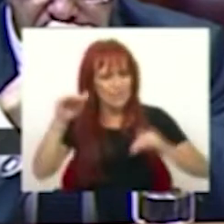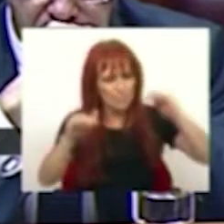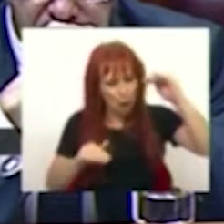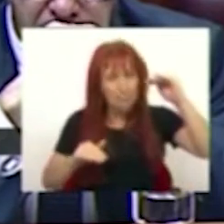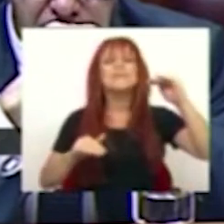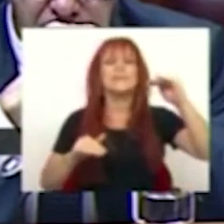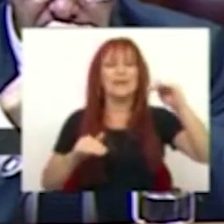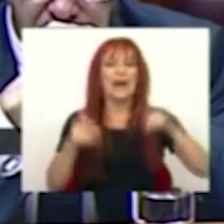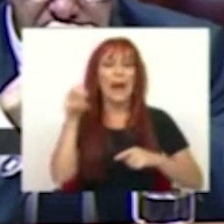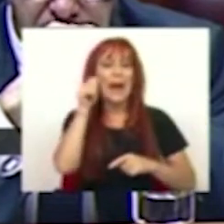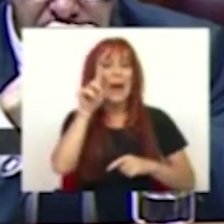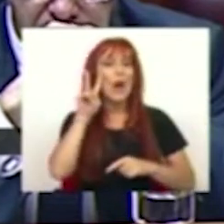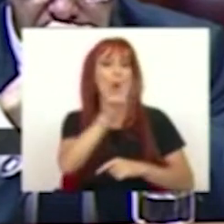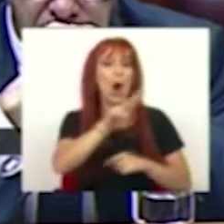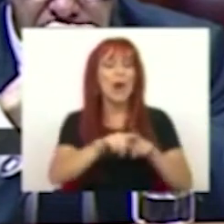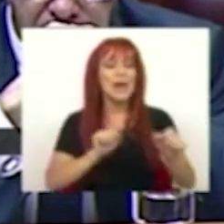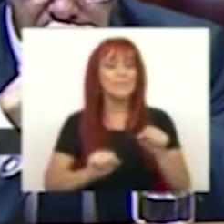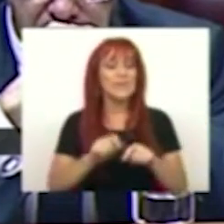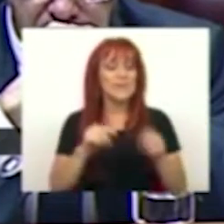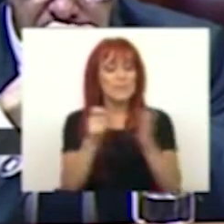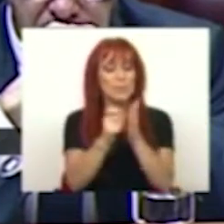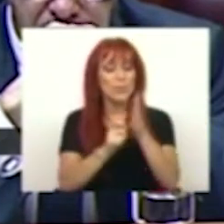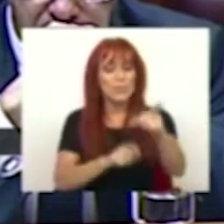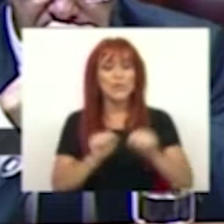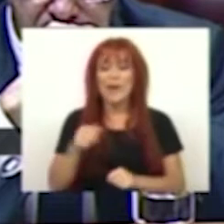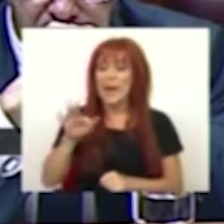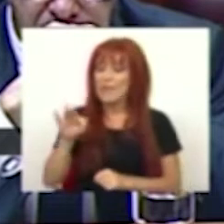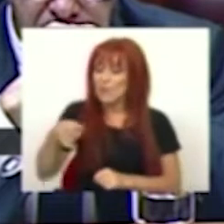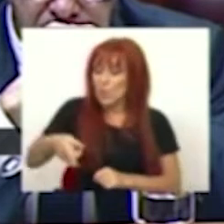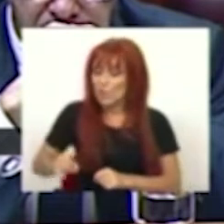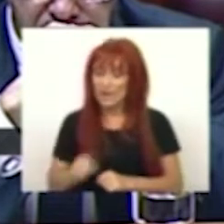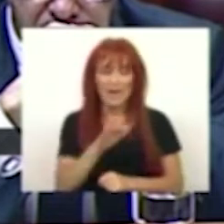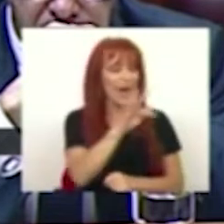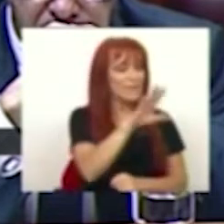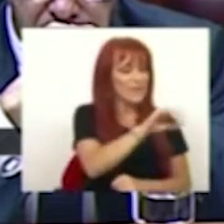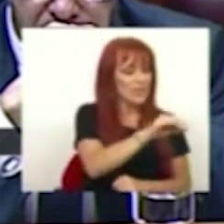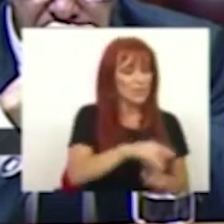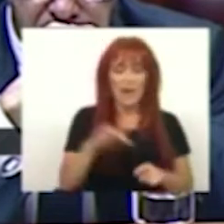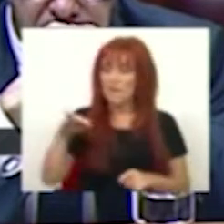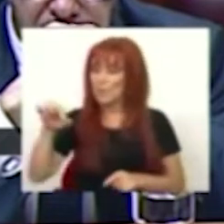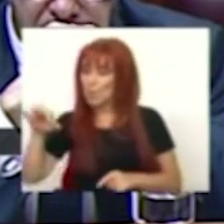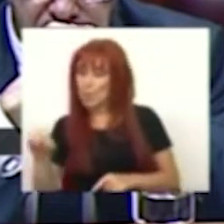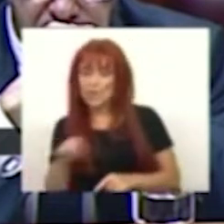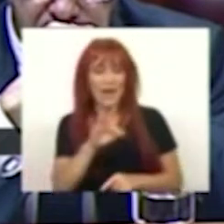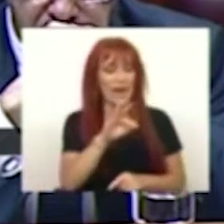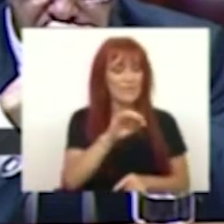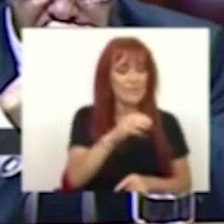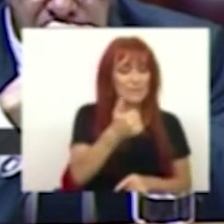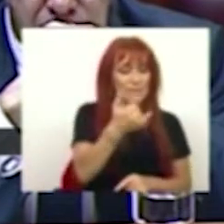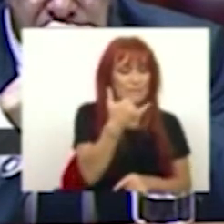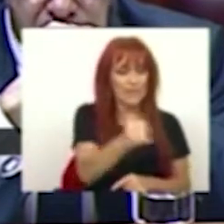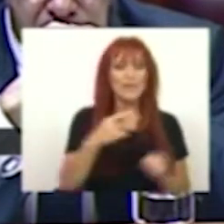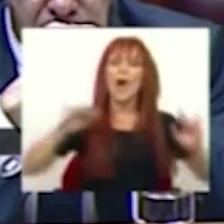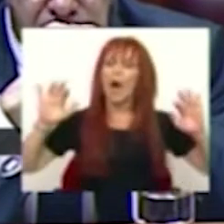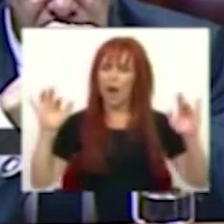desigualdade. Quem olha para o índice de Gini, para o índice S90, S10, S80, S20, Nós tivemos